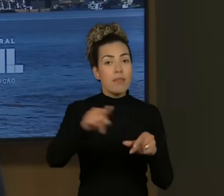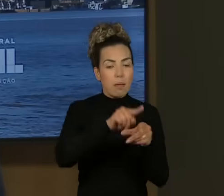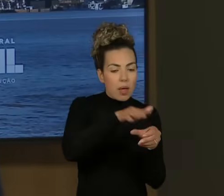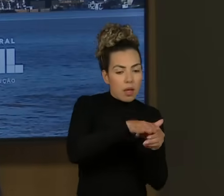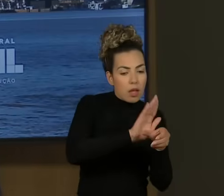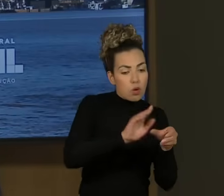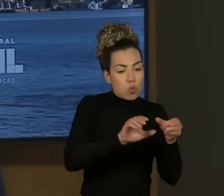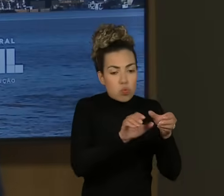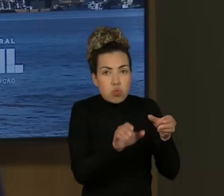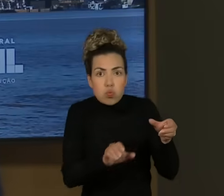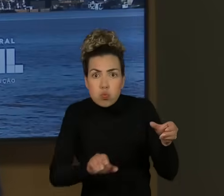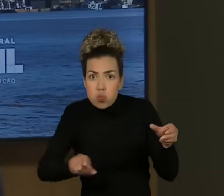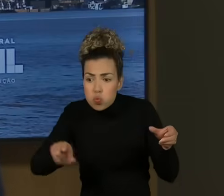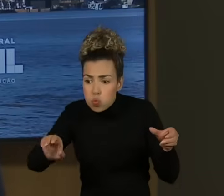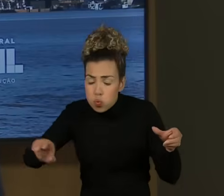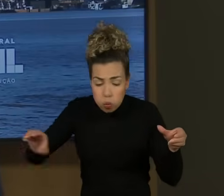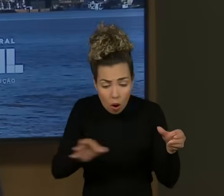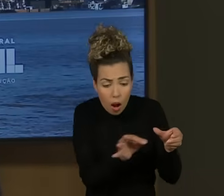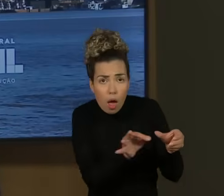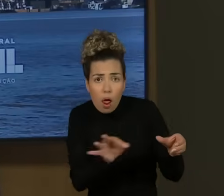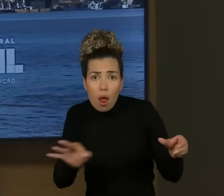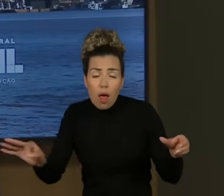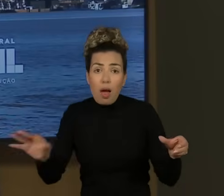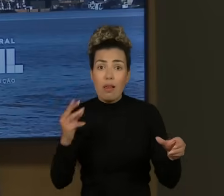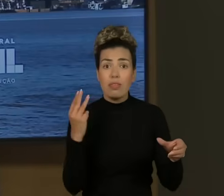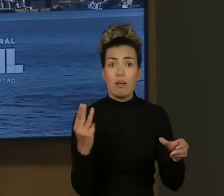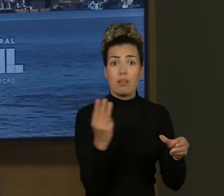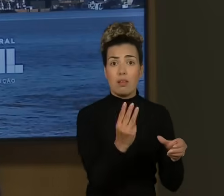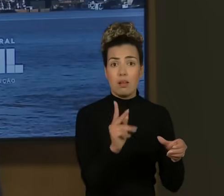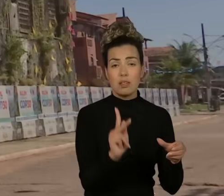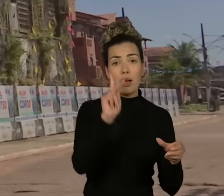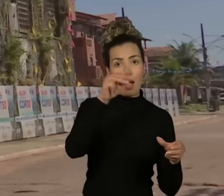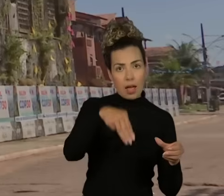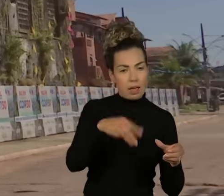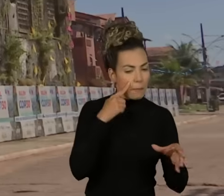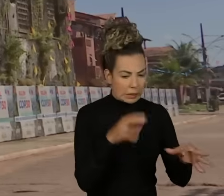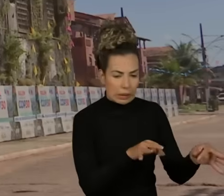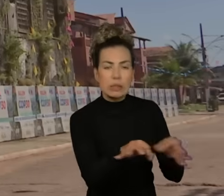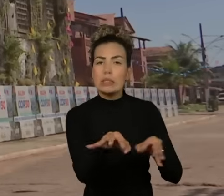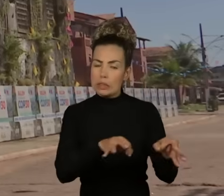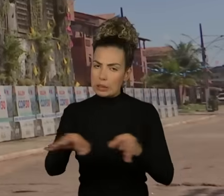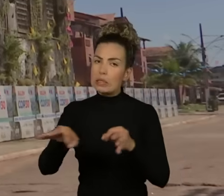aí 33 quilômetros de saneamento que está sendo implementado aqui na cidade de Belém.